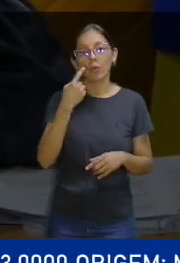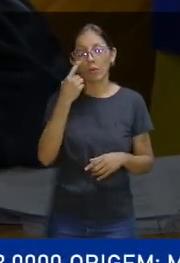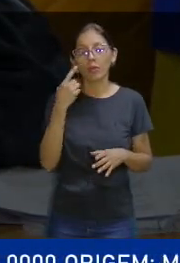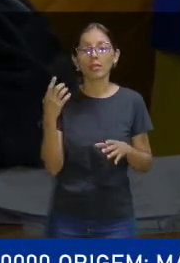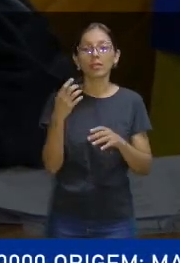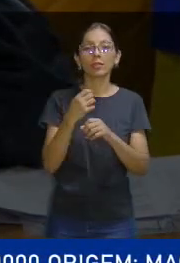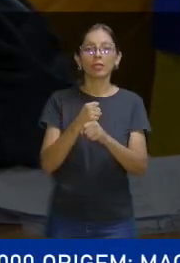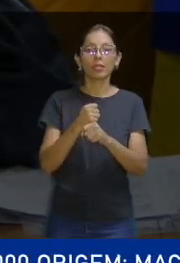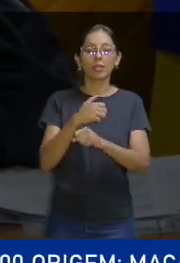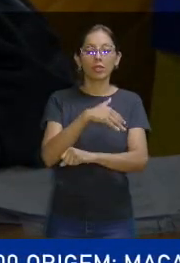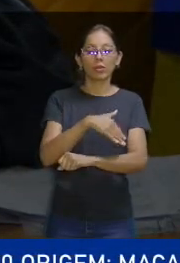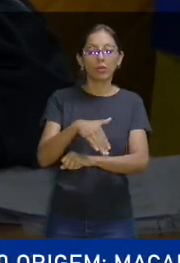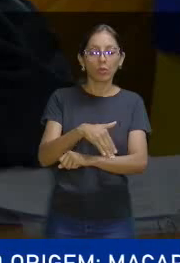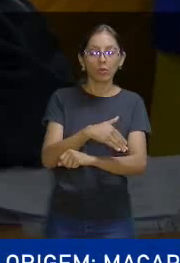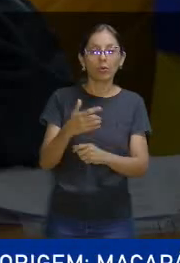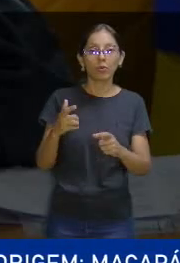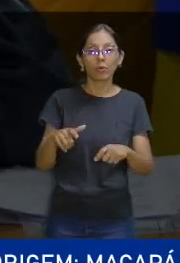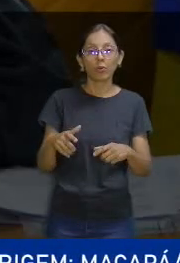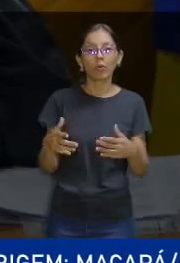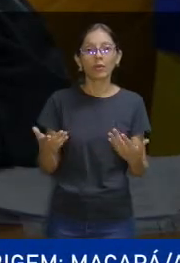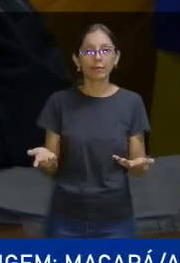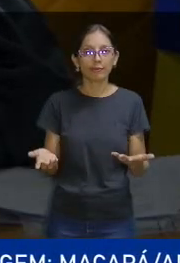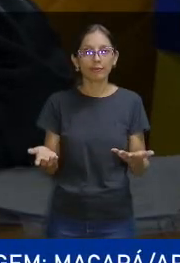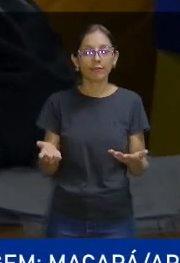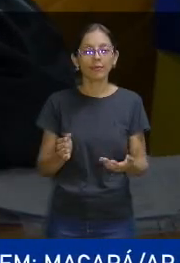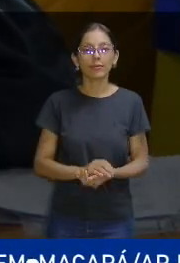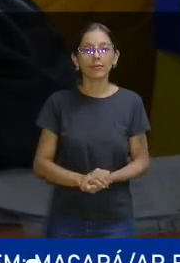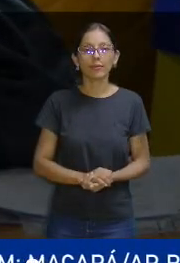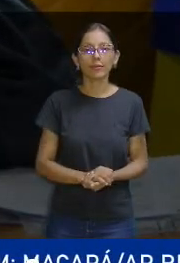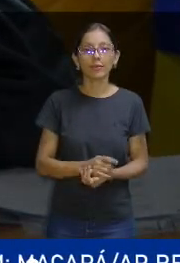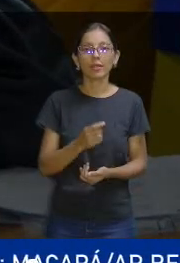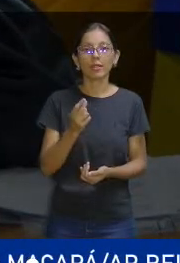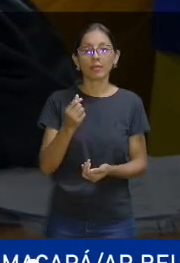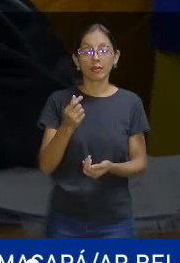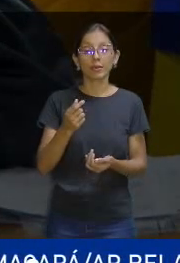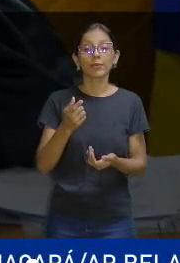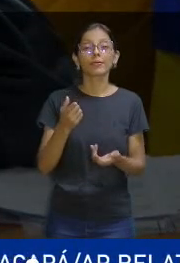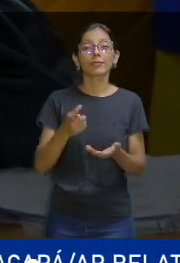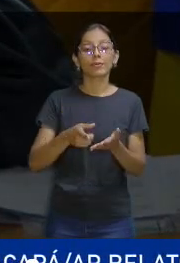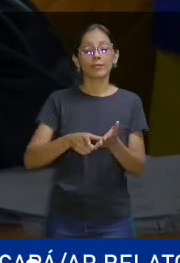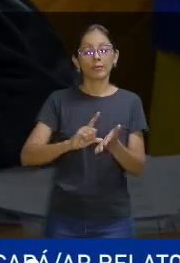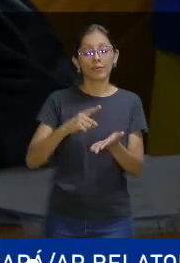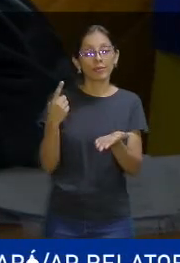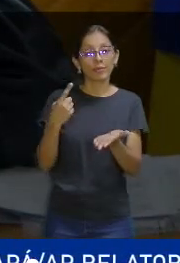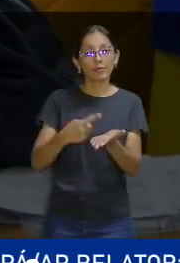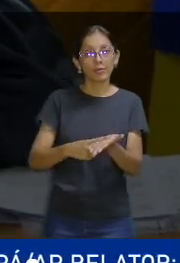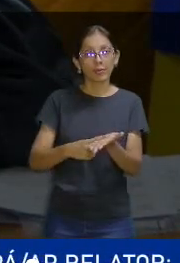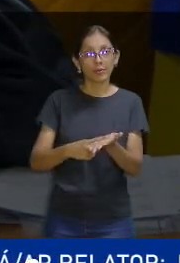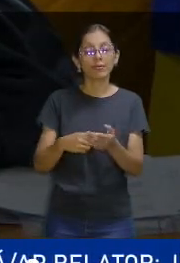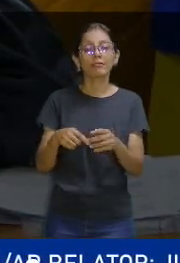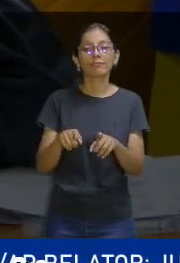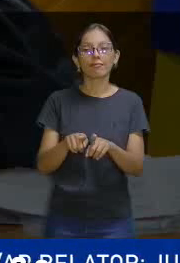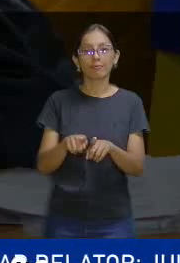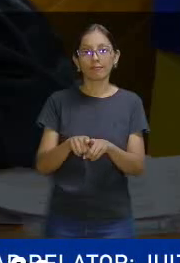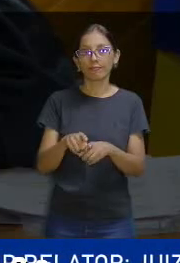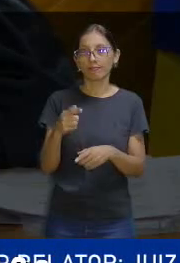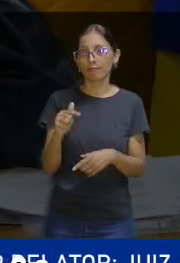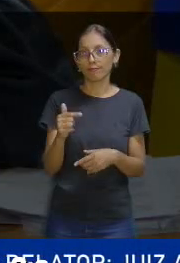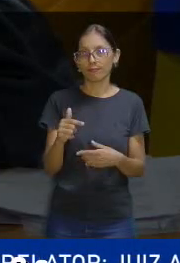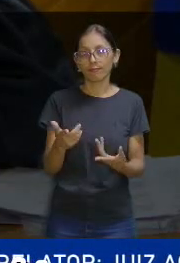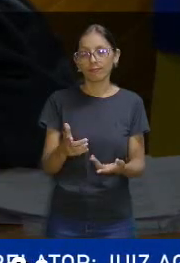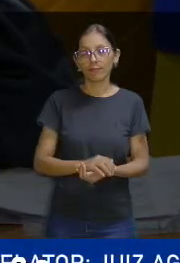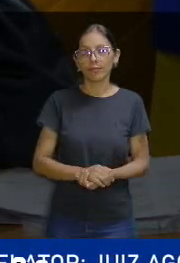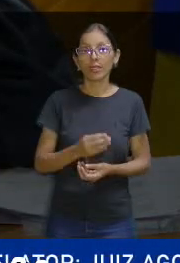e a justificativa do preço contratado. A ausência dessas informações impossibilita a aferição da legalidade